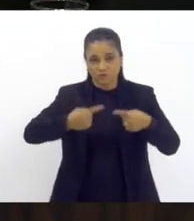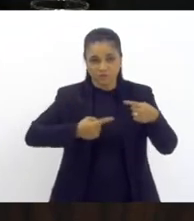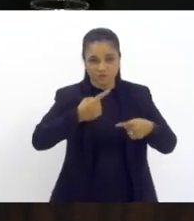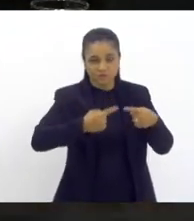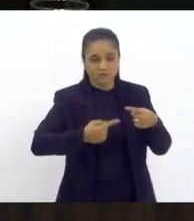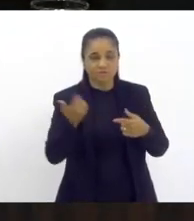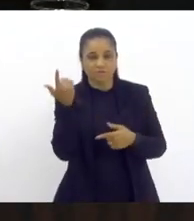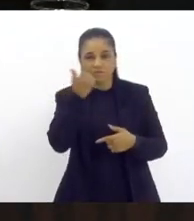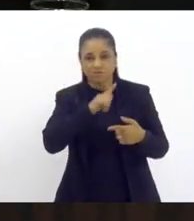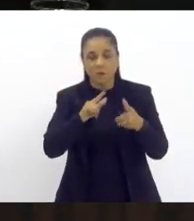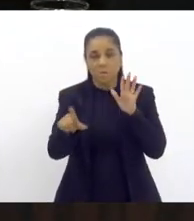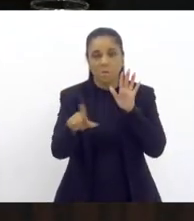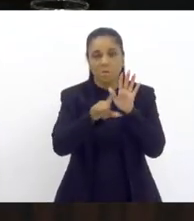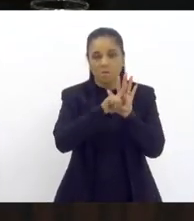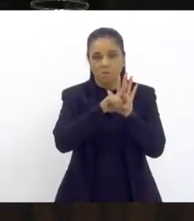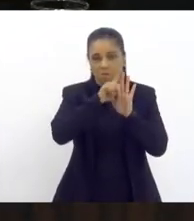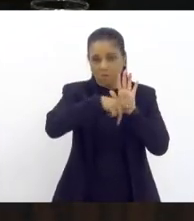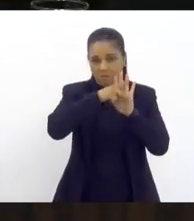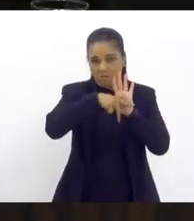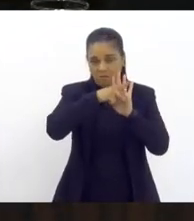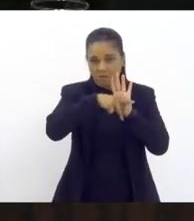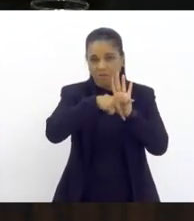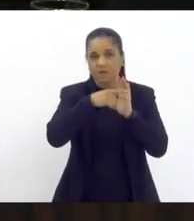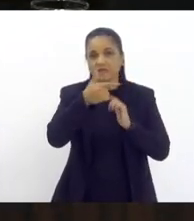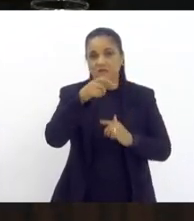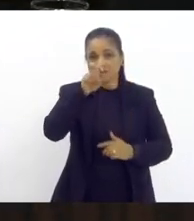vencido. Projeto de lei